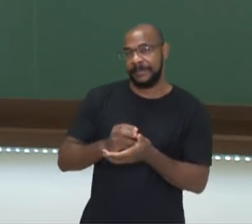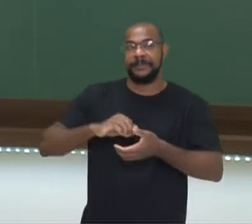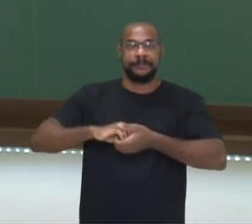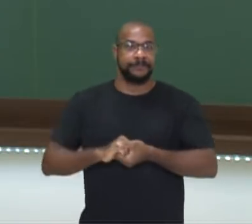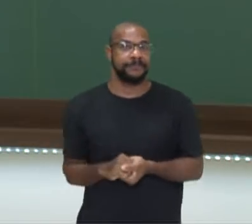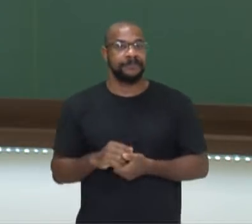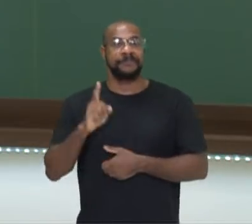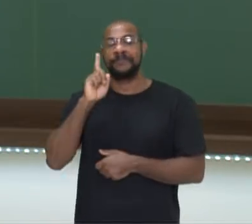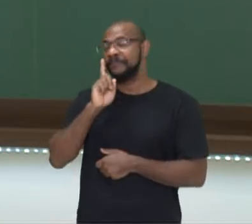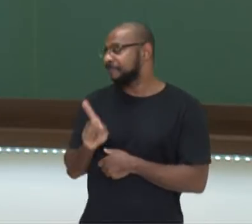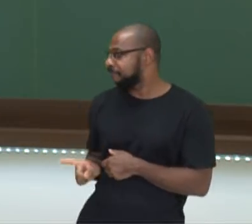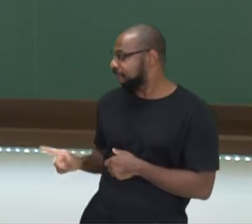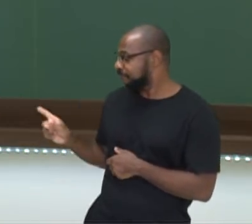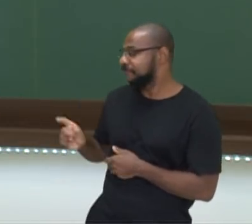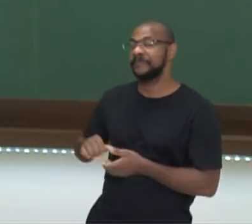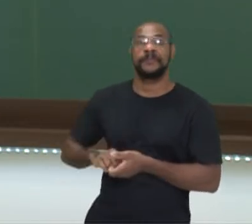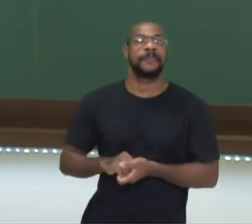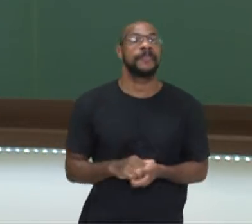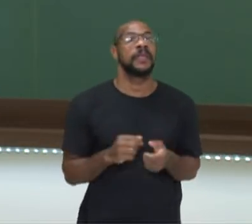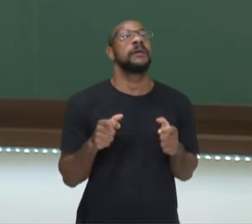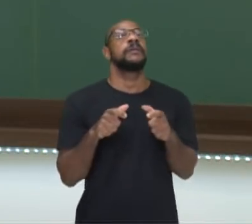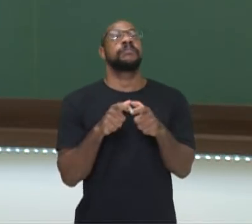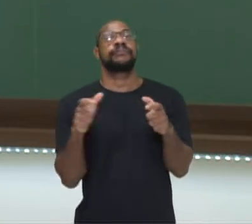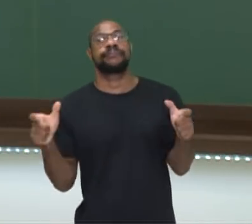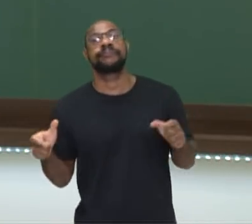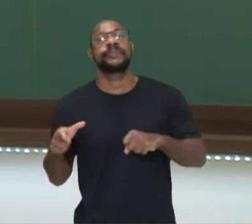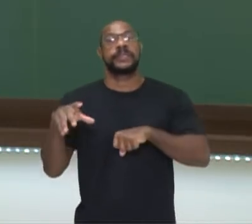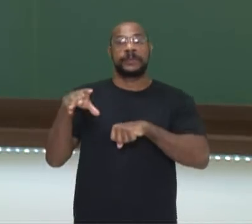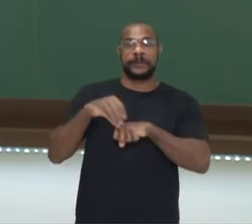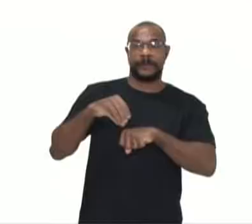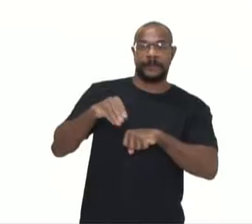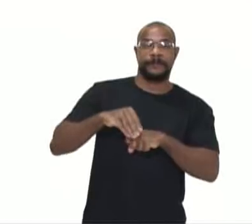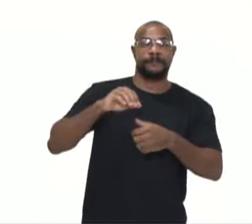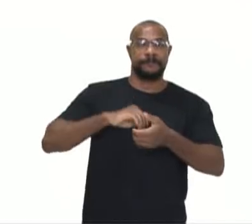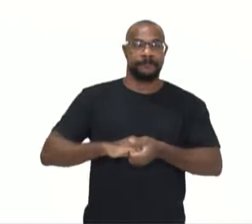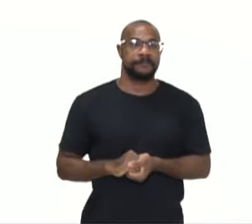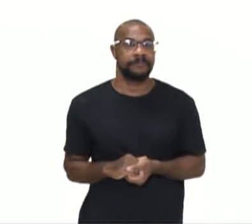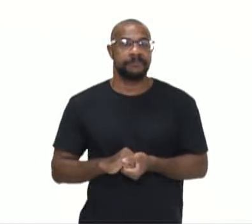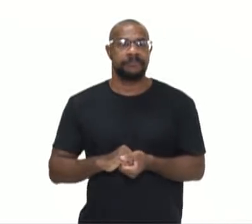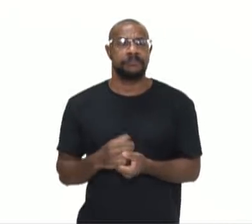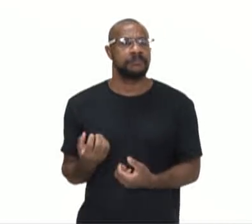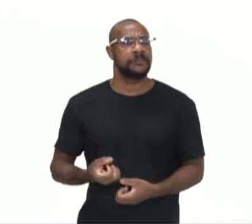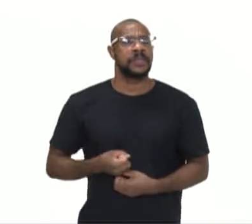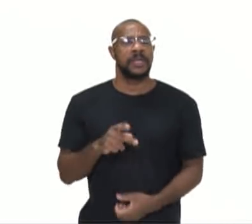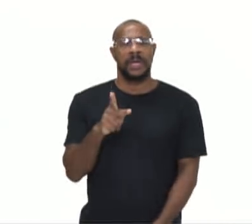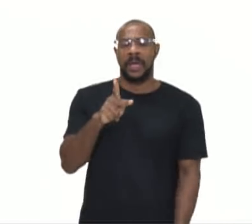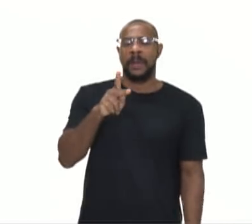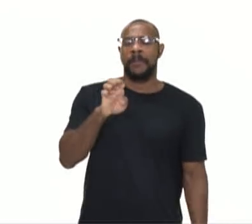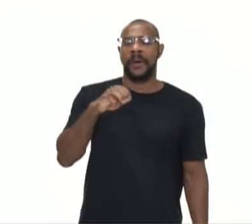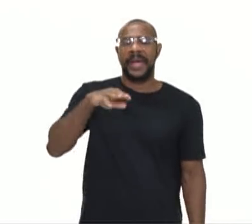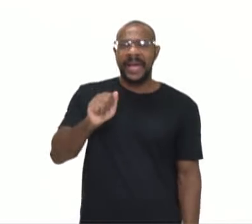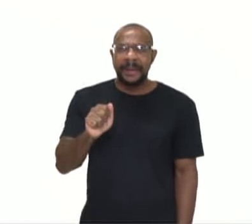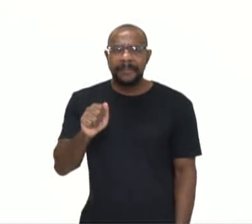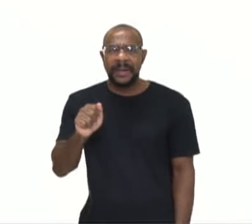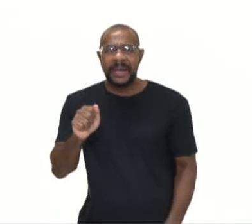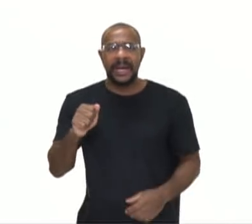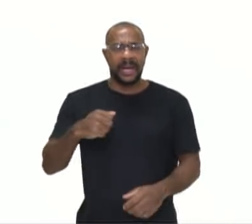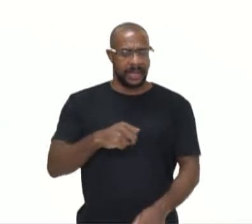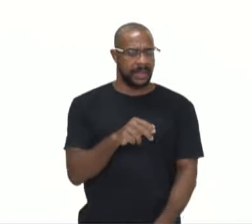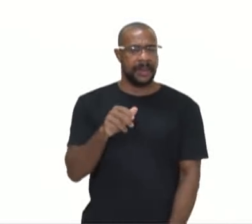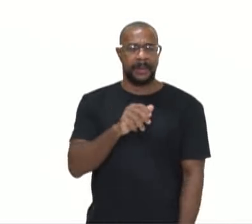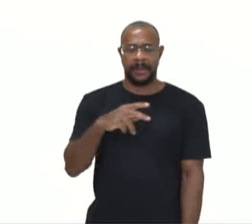Vamos lá, pessoal, ampliando o nosso conhecimento. Poema e poesia são a mesma